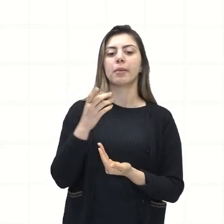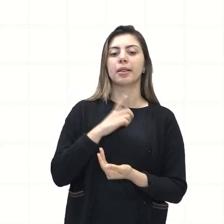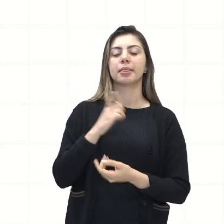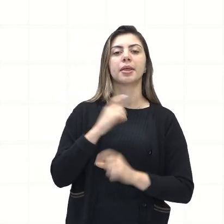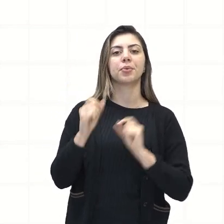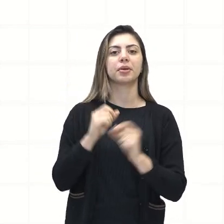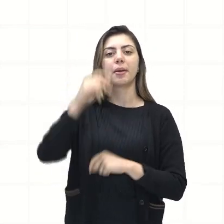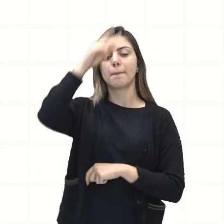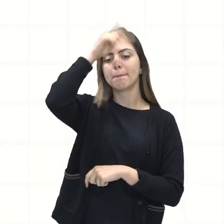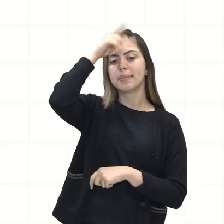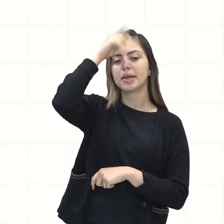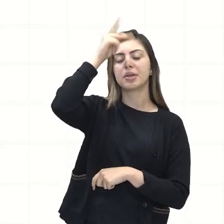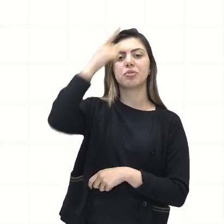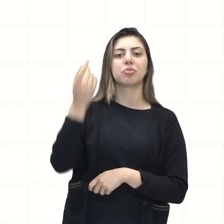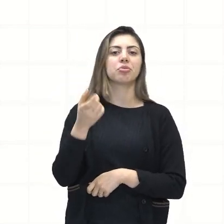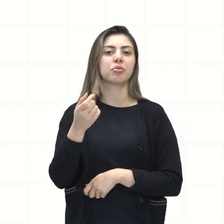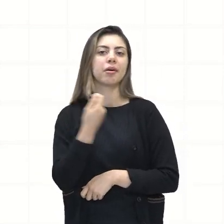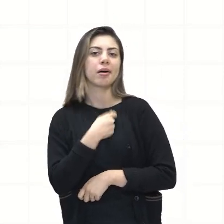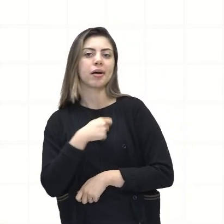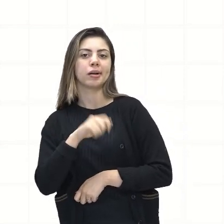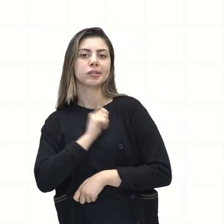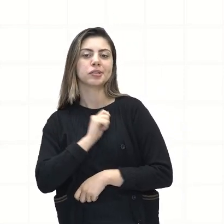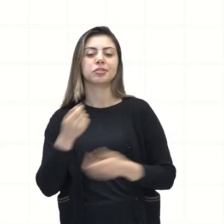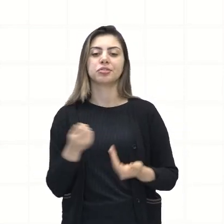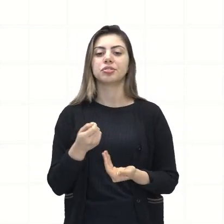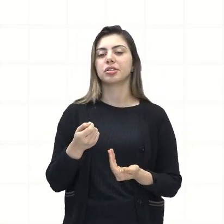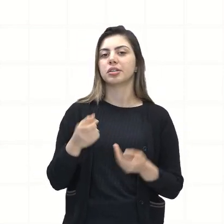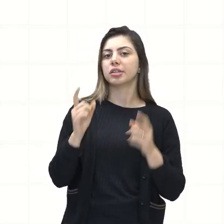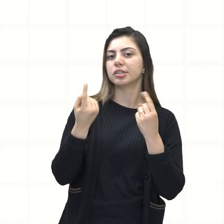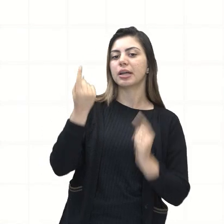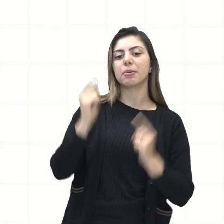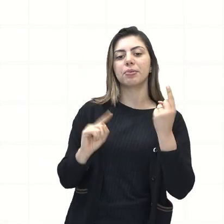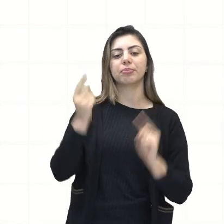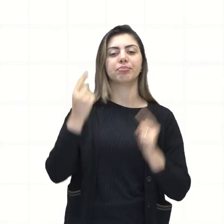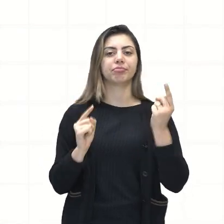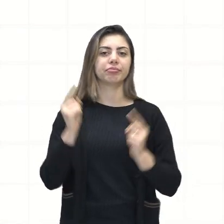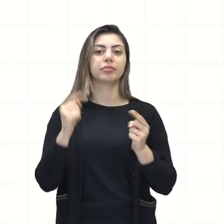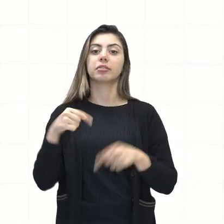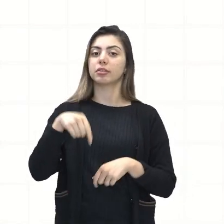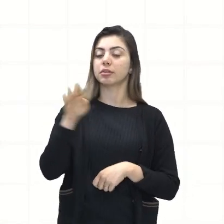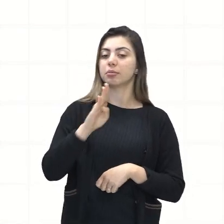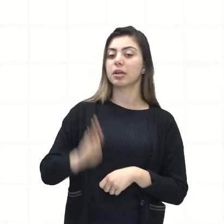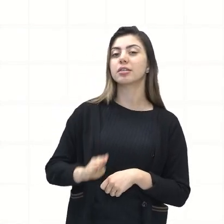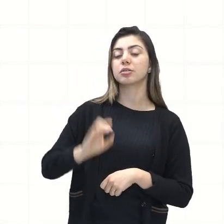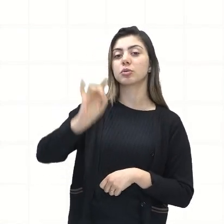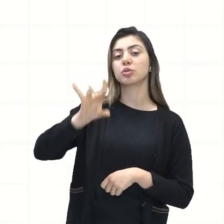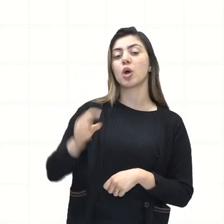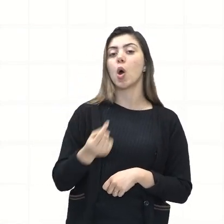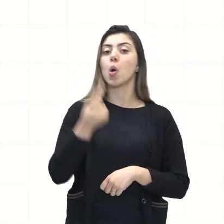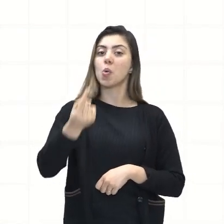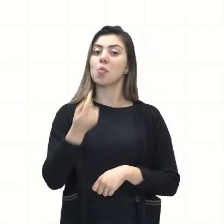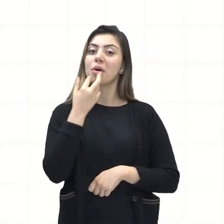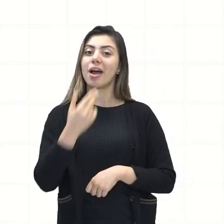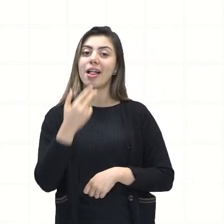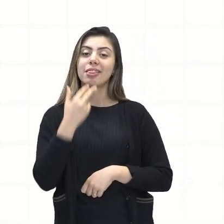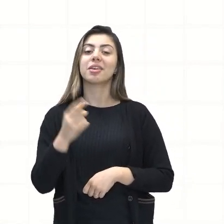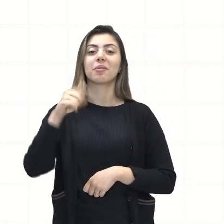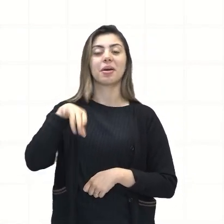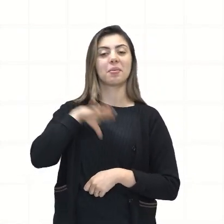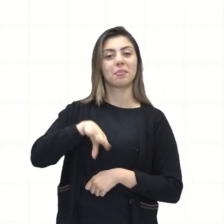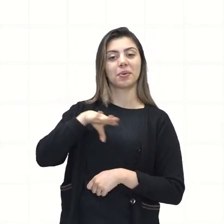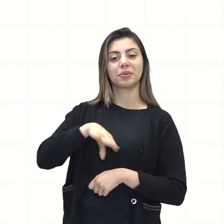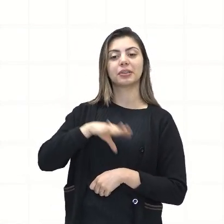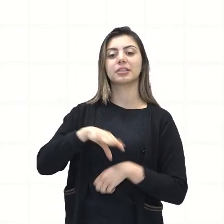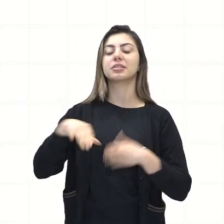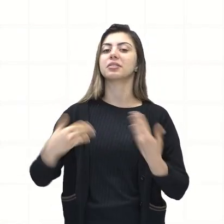Argentina, Chile, dentre outros. E o Brasil é o único país, como eu já disse a vocês anteriormente, olha, que fala o português, tá certo? Então